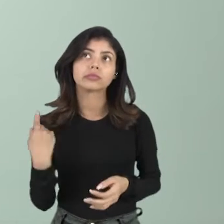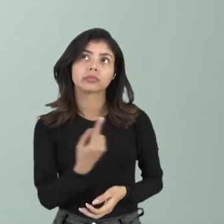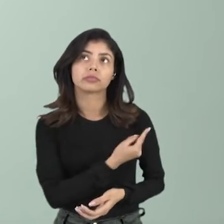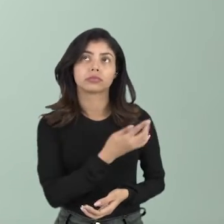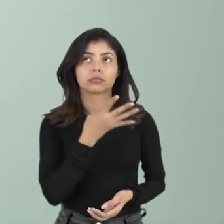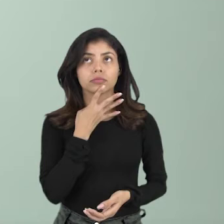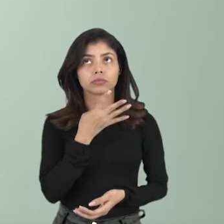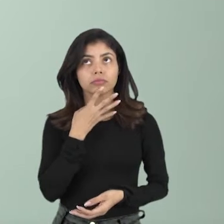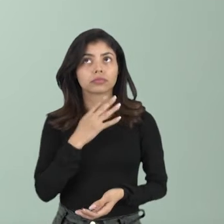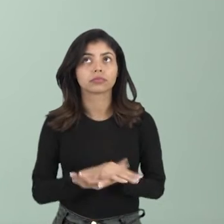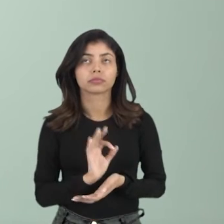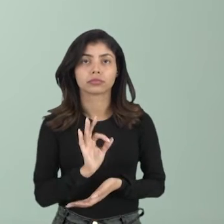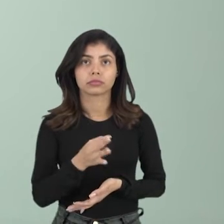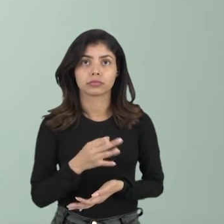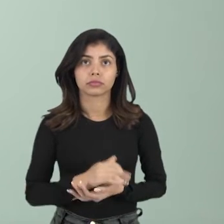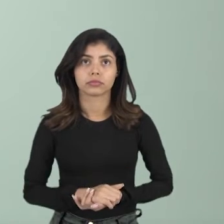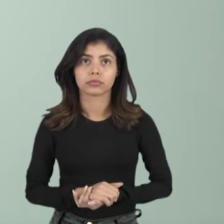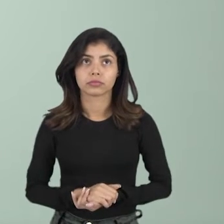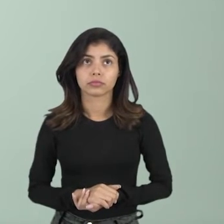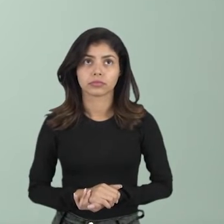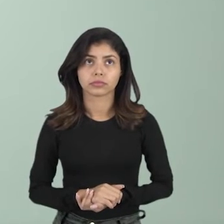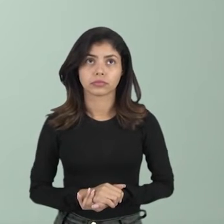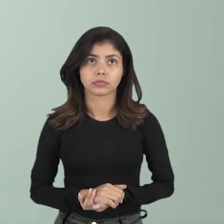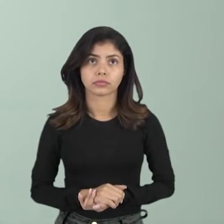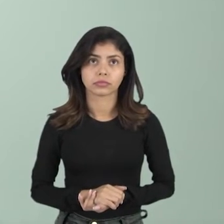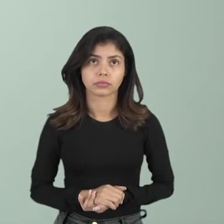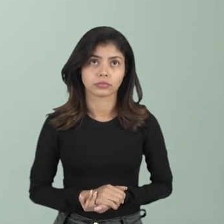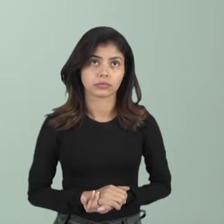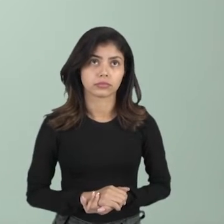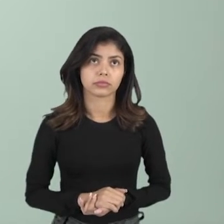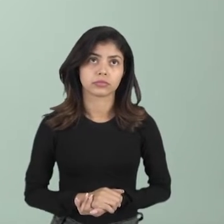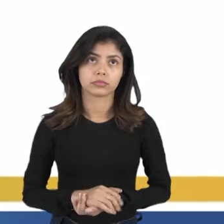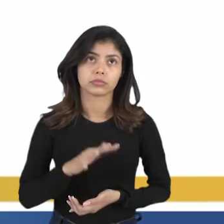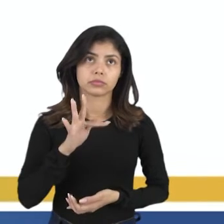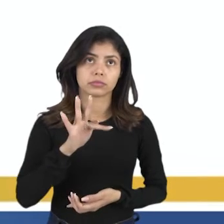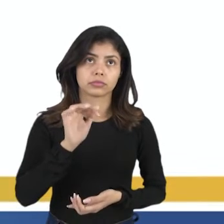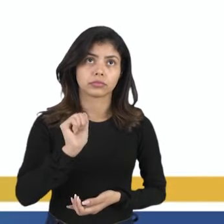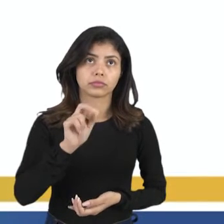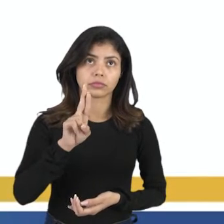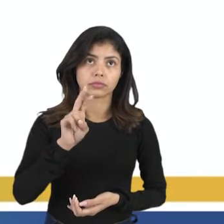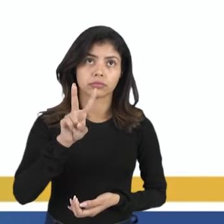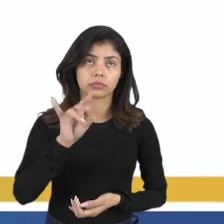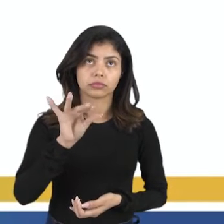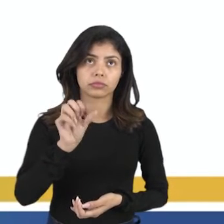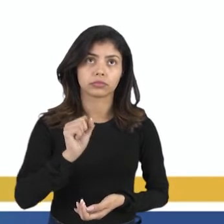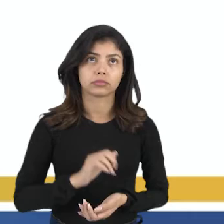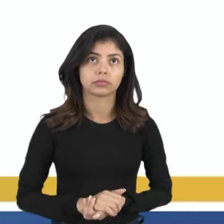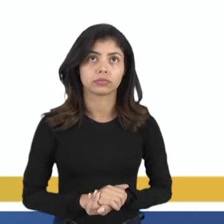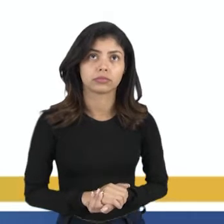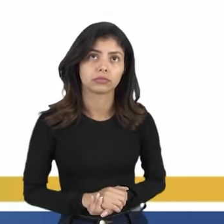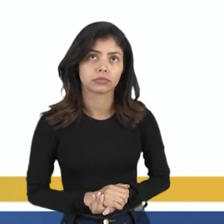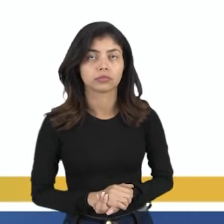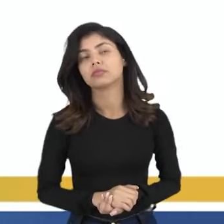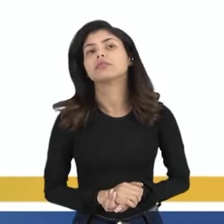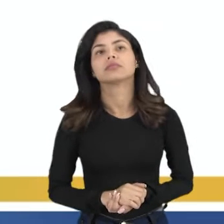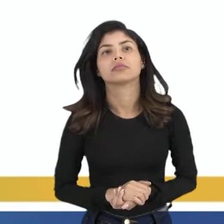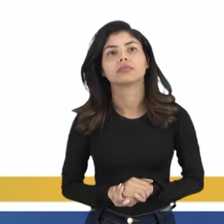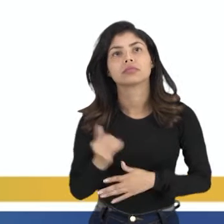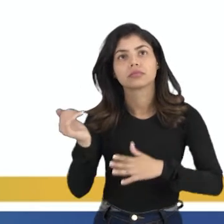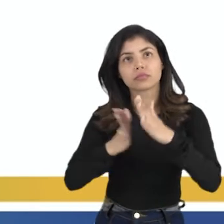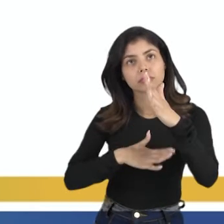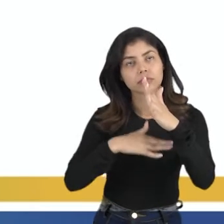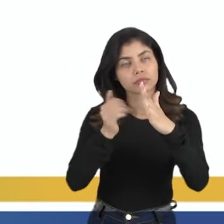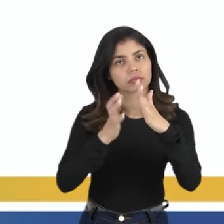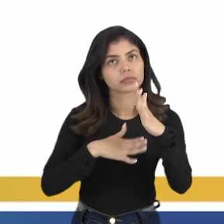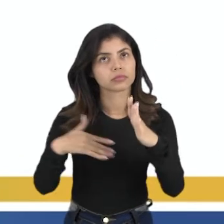nós conhecemos ela, com certeza. O próximo movimento que eu quero apresentar para vocês é o fauvismo. O